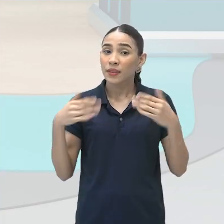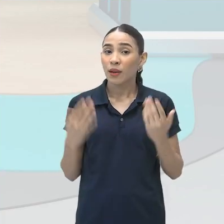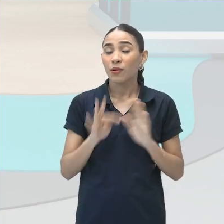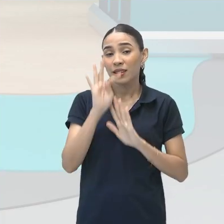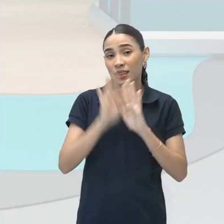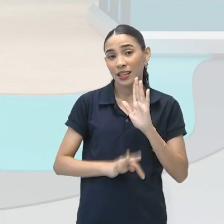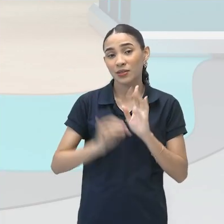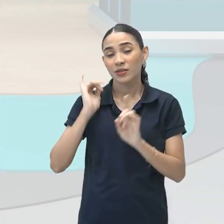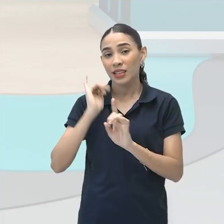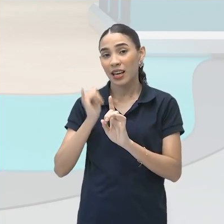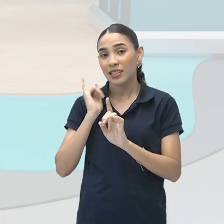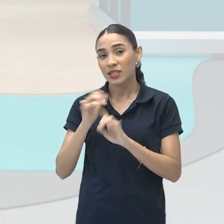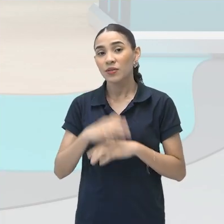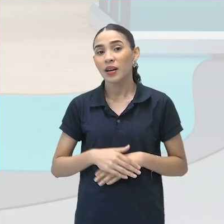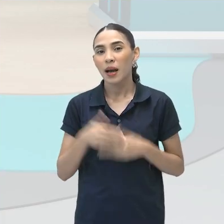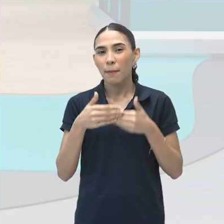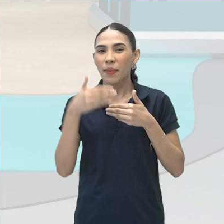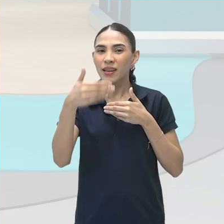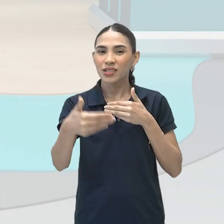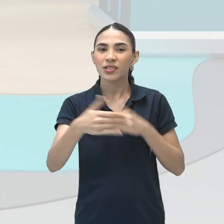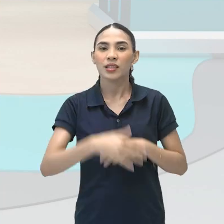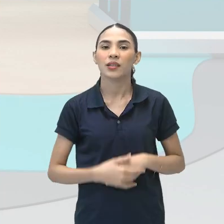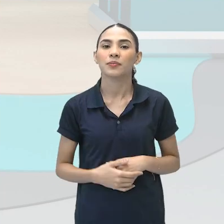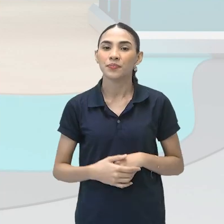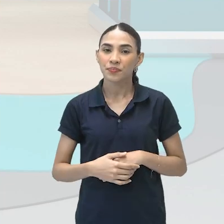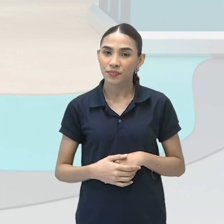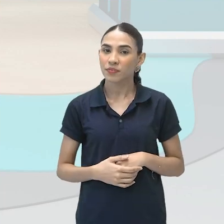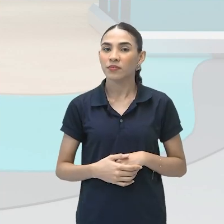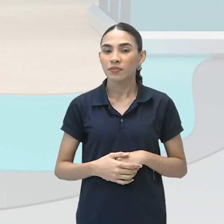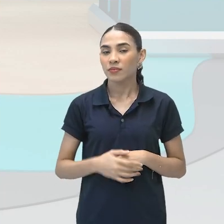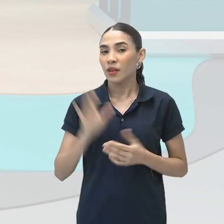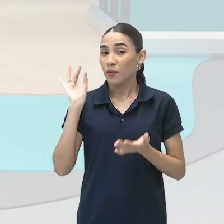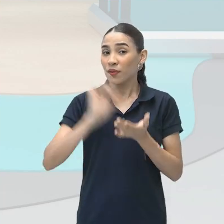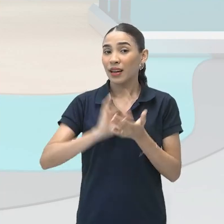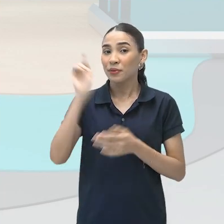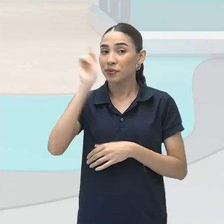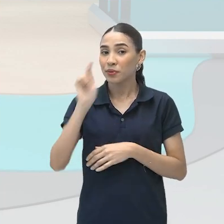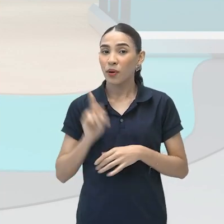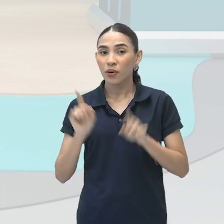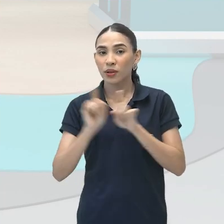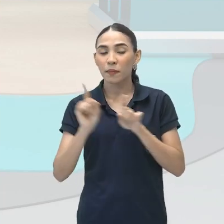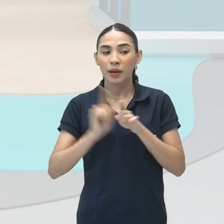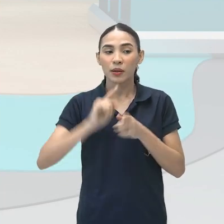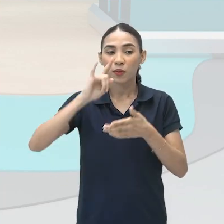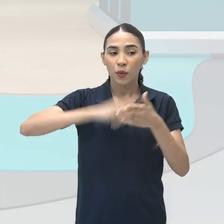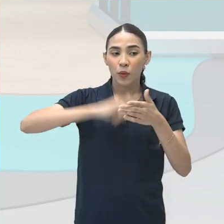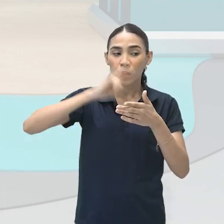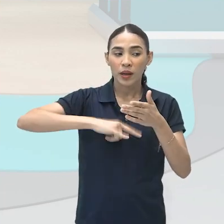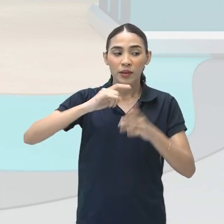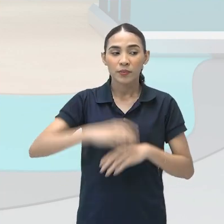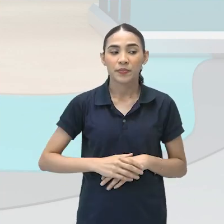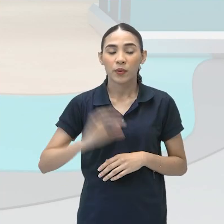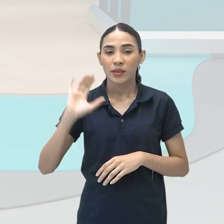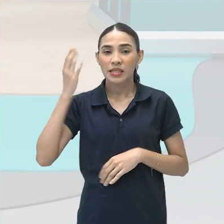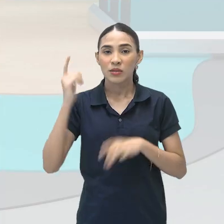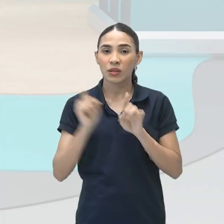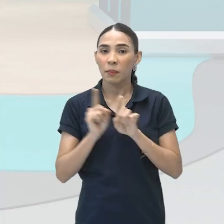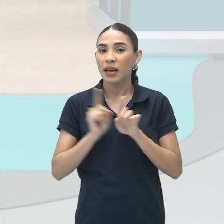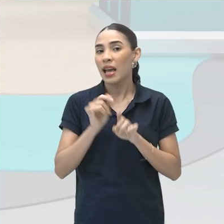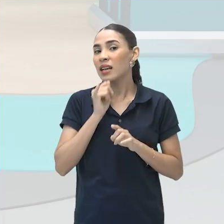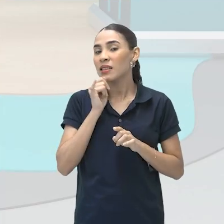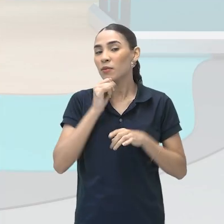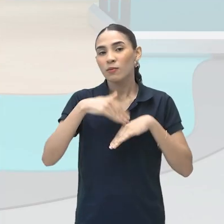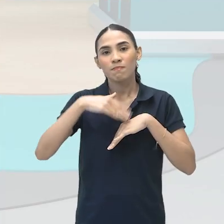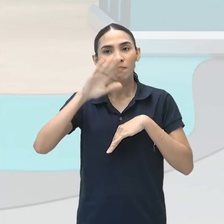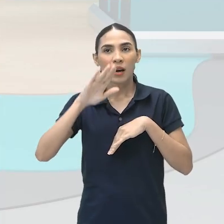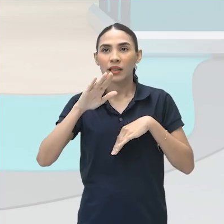textos de narrativa, a partir do qual, vamos dizer assim, muitos fatos históricos que estavam nos documentos acabavam ficando